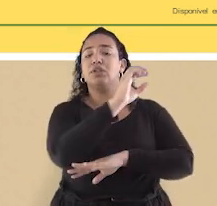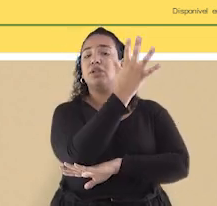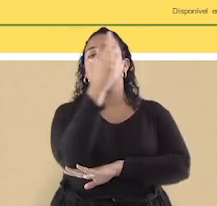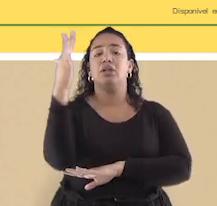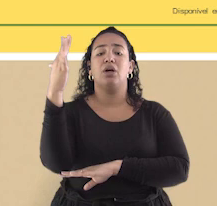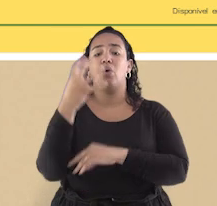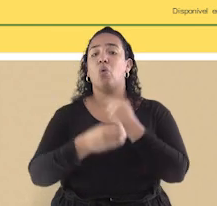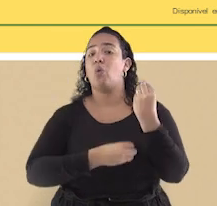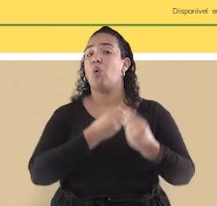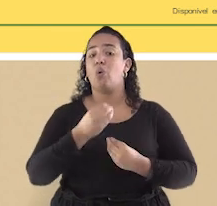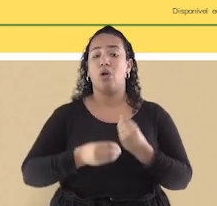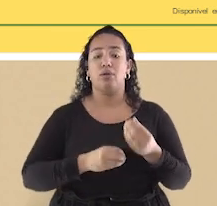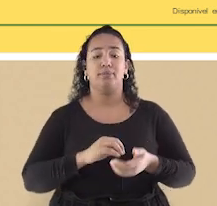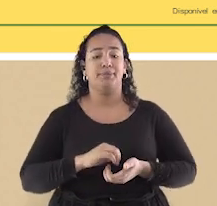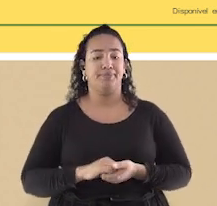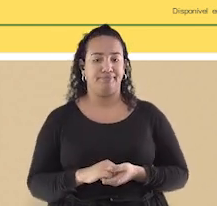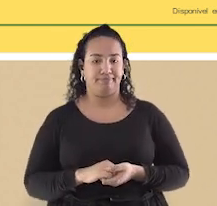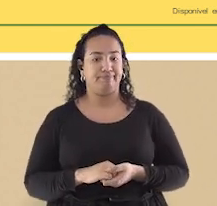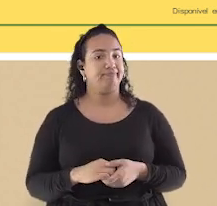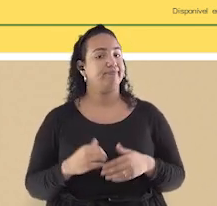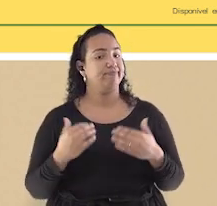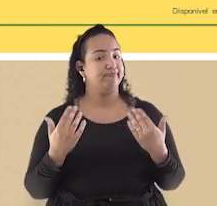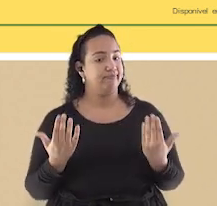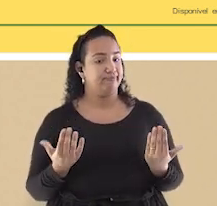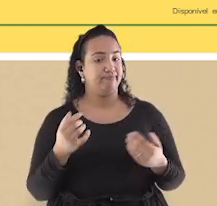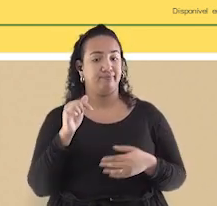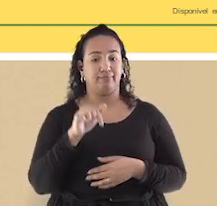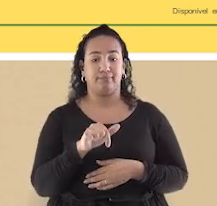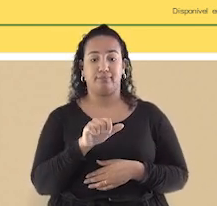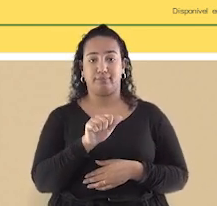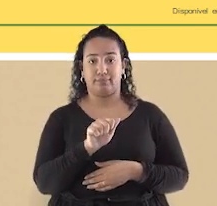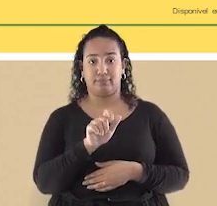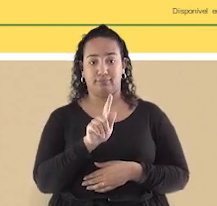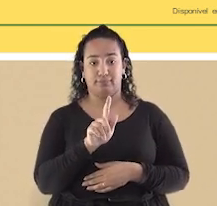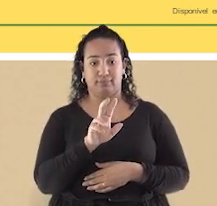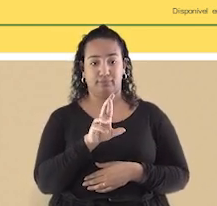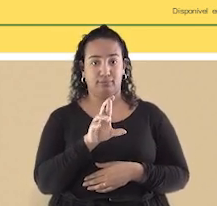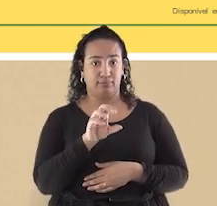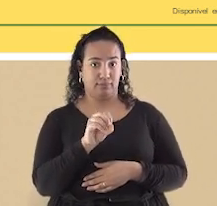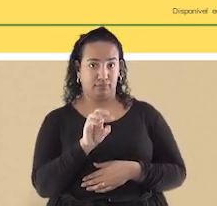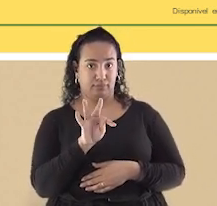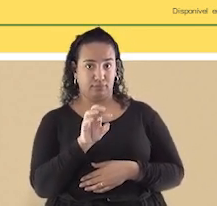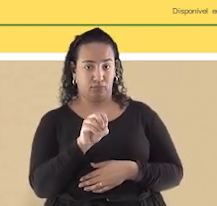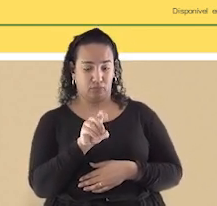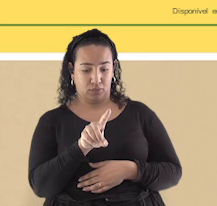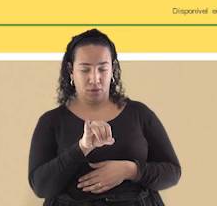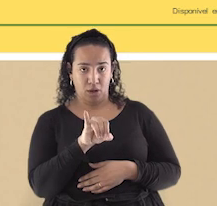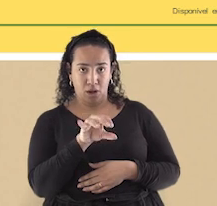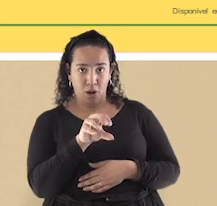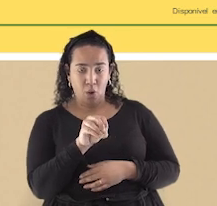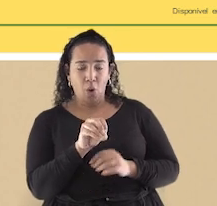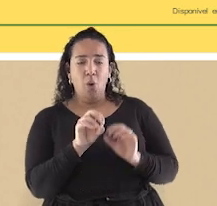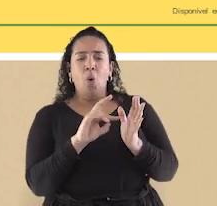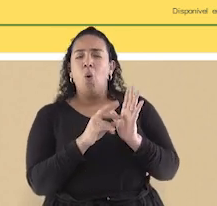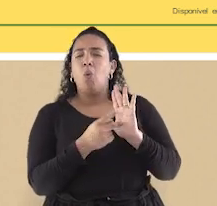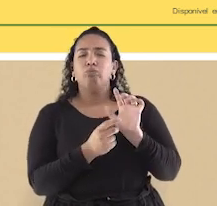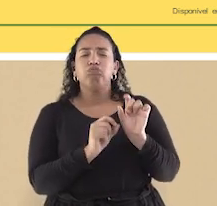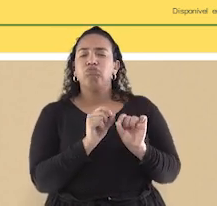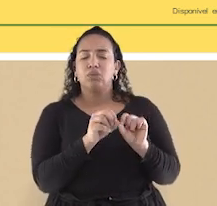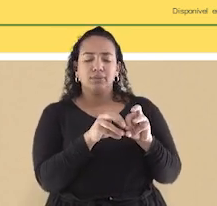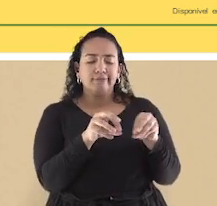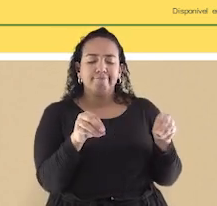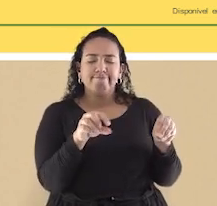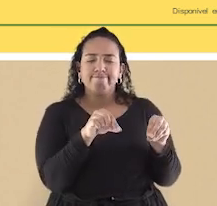para a natureza? Bom, esses agrotóxicos deixam o solo, a terra, mais